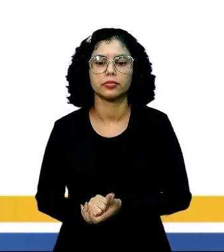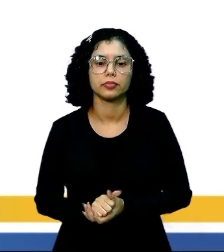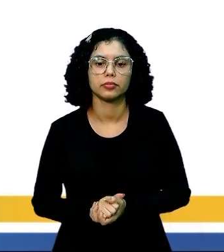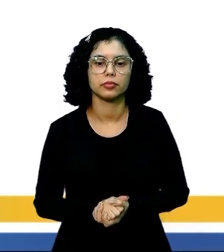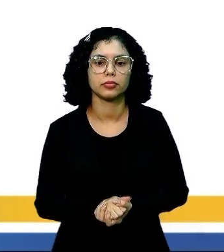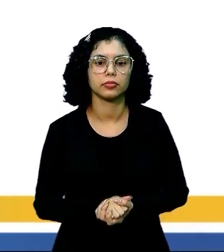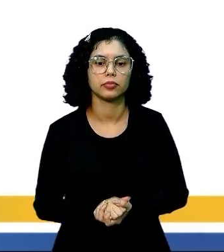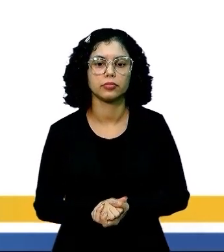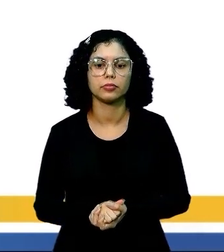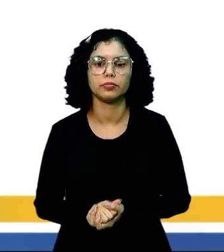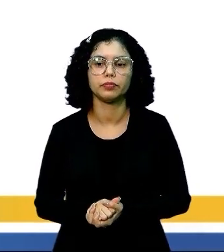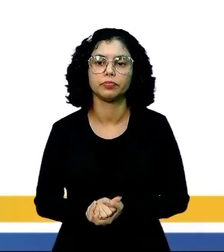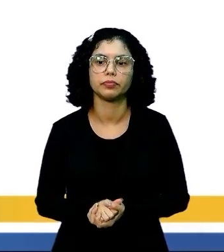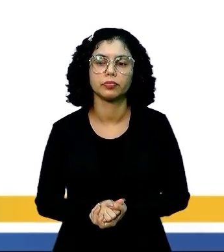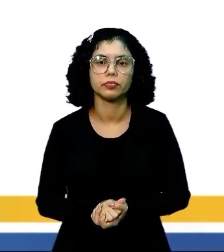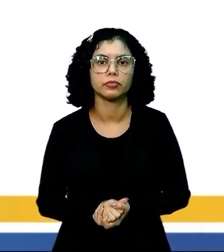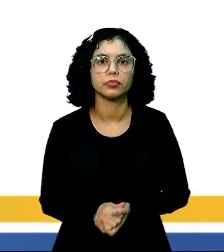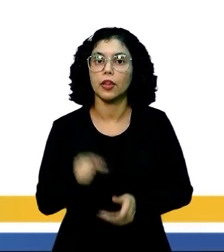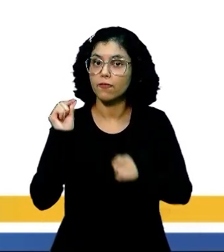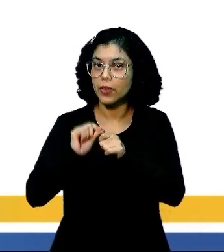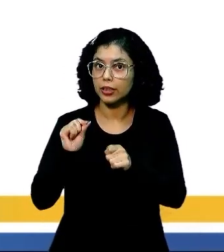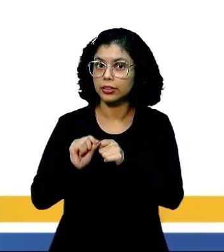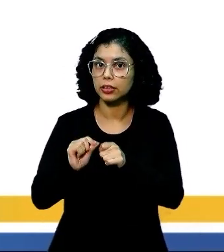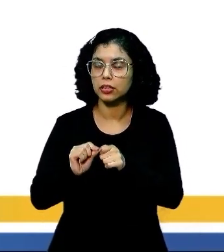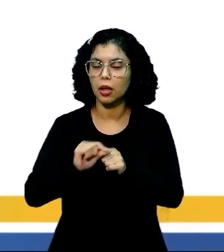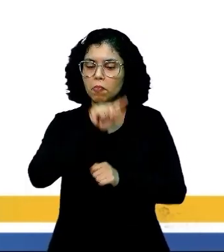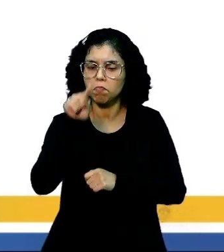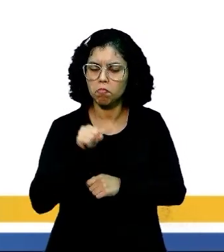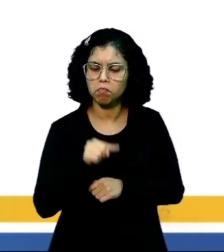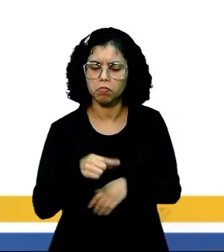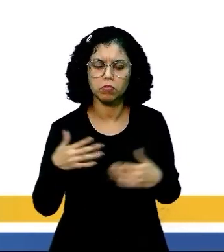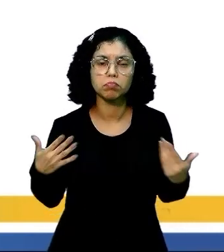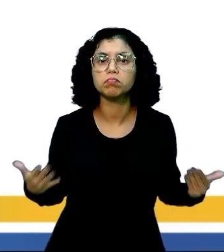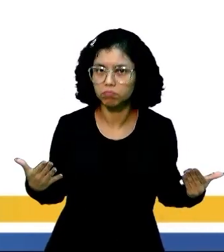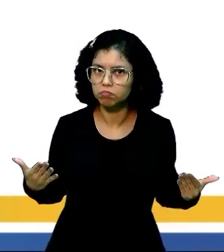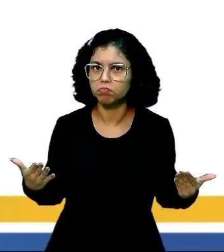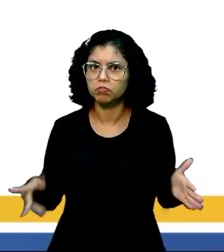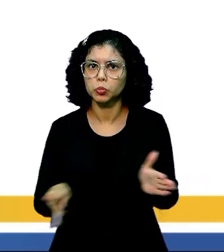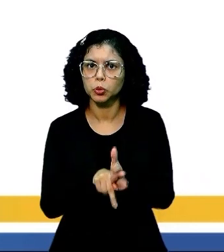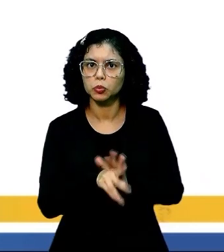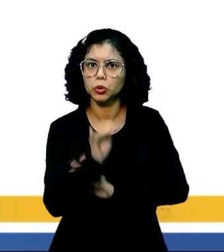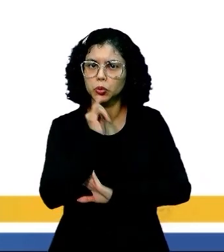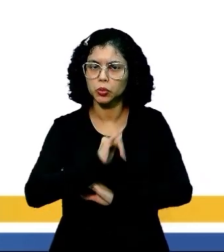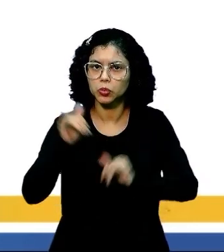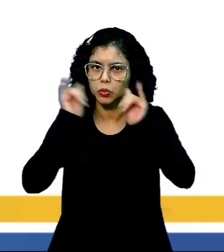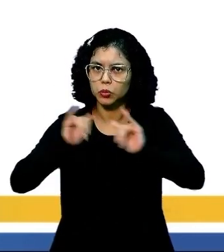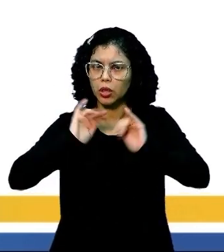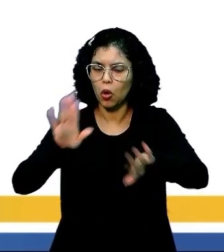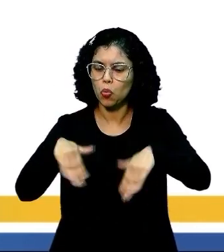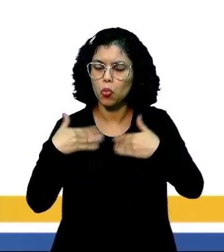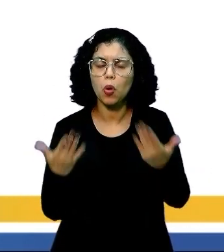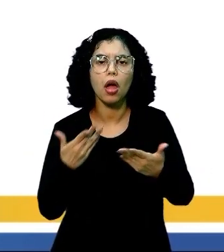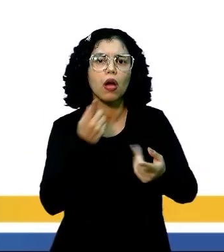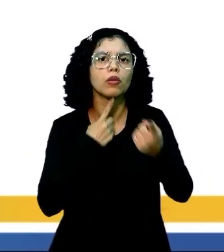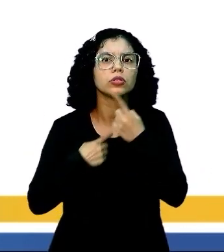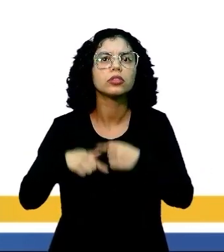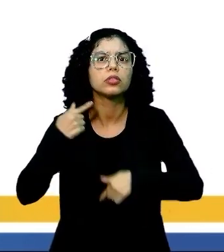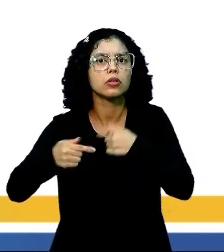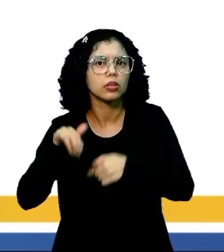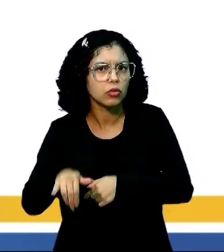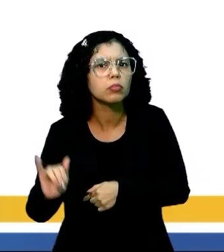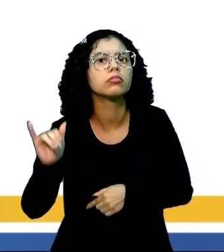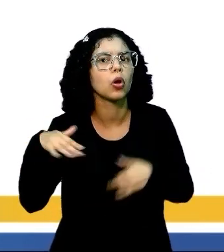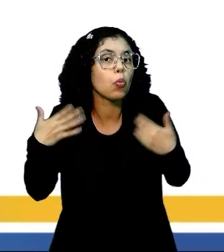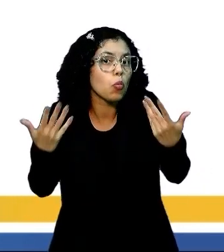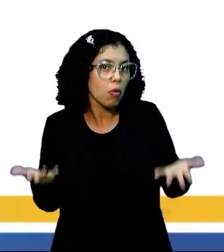perguntas acerca do contenido, né? Ou seja, fazer aquele questionamento justamente, né, do enunciado, ou seja, qual o desejo da geração Y,